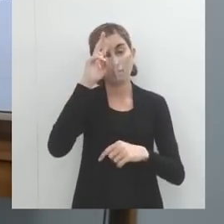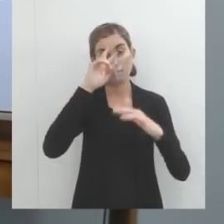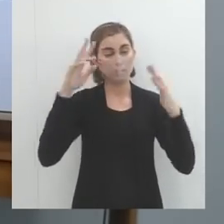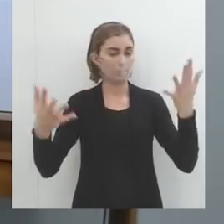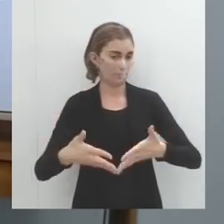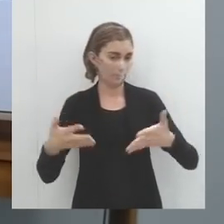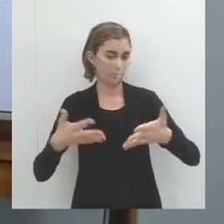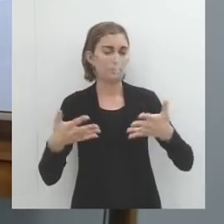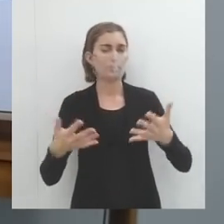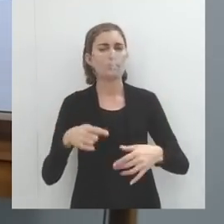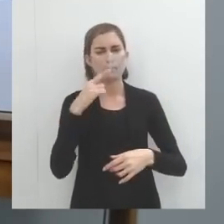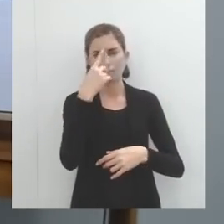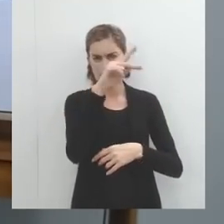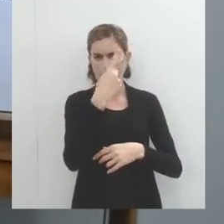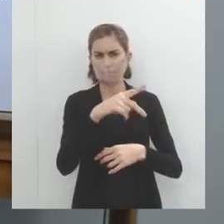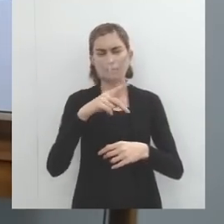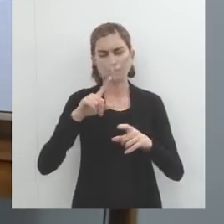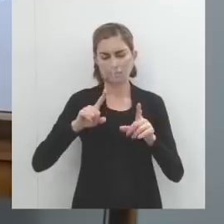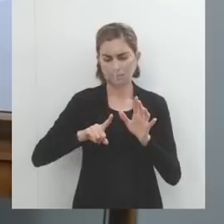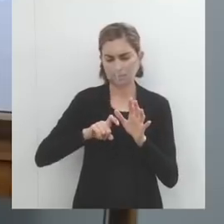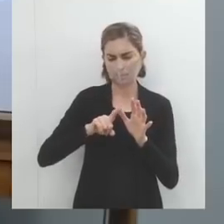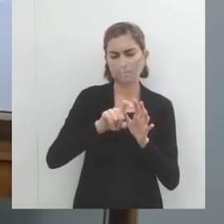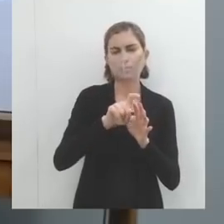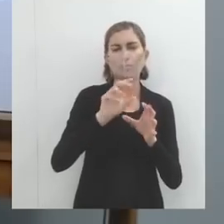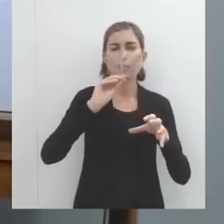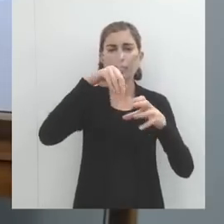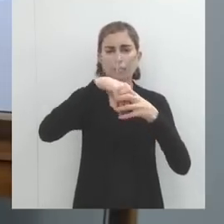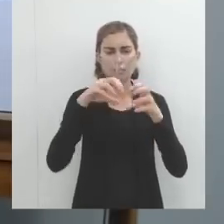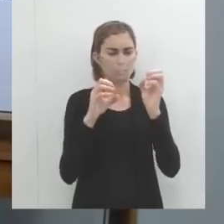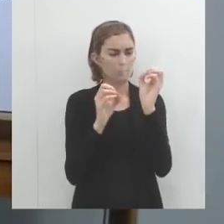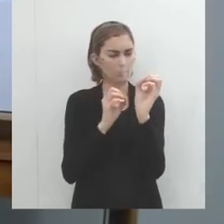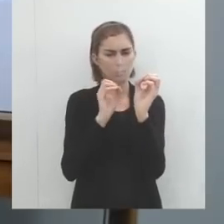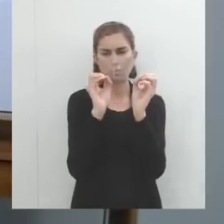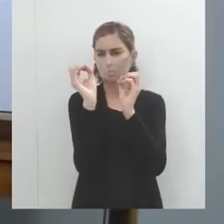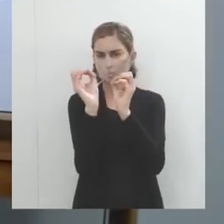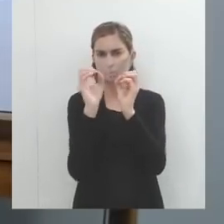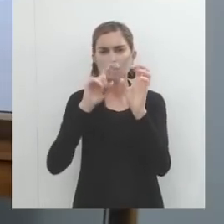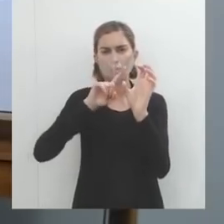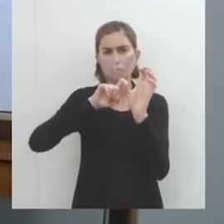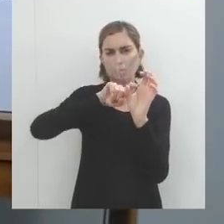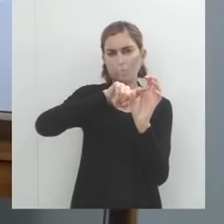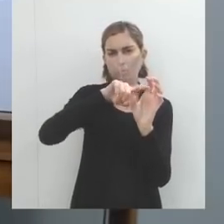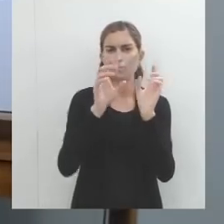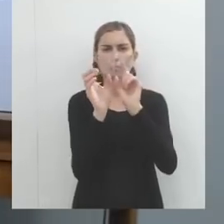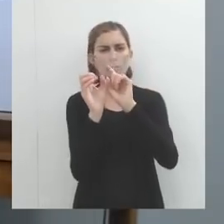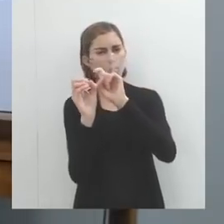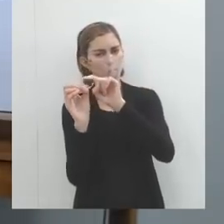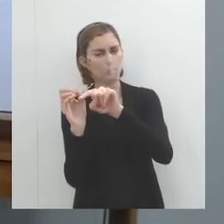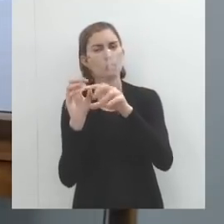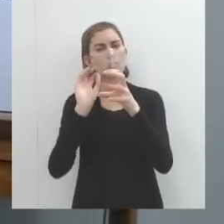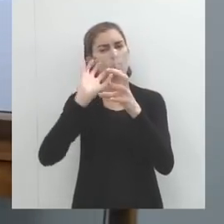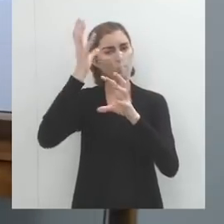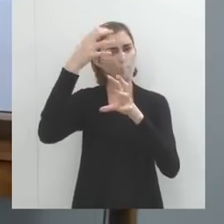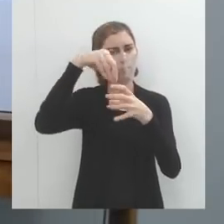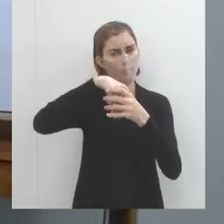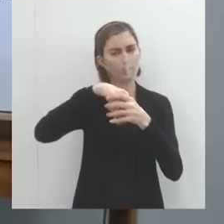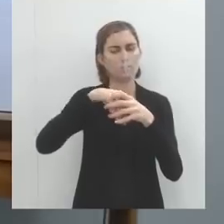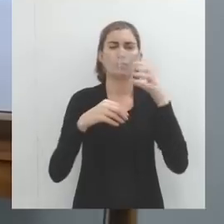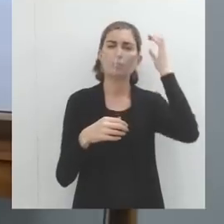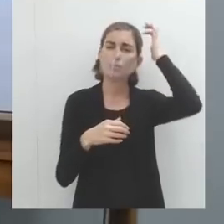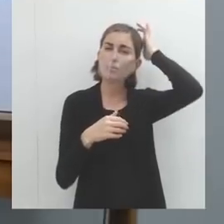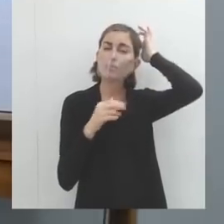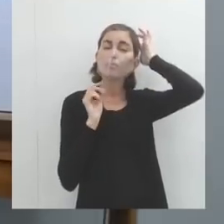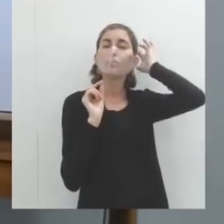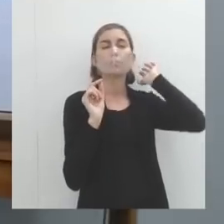agora. Essa espermatogênese, ela acontece dentro dos testículos. Beleza, André, tu já dissesse isso, mas o que é espermatogênese?